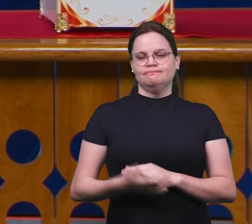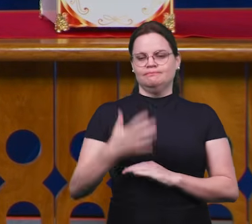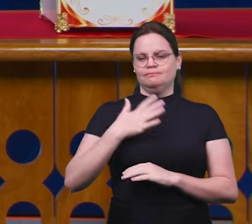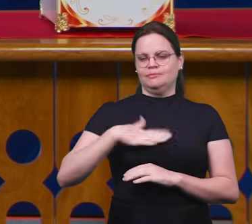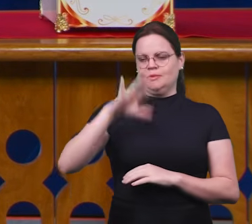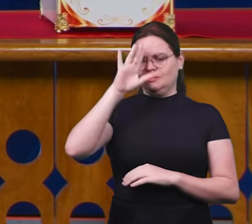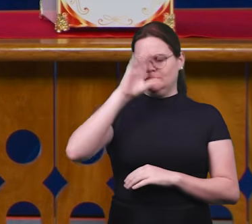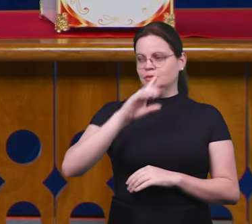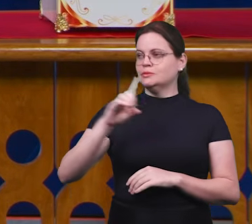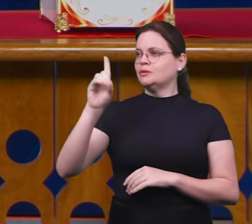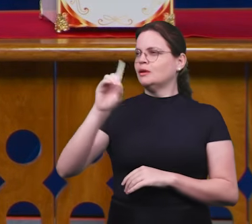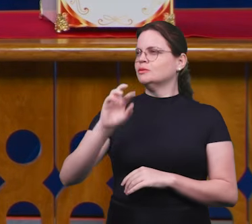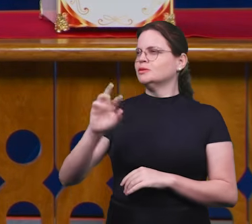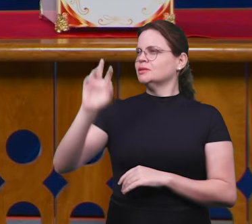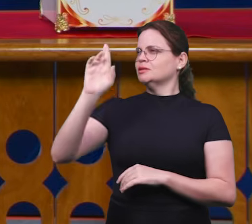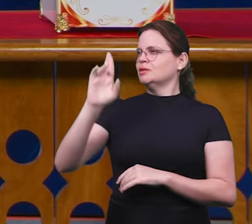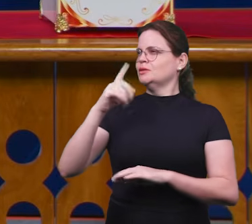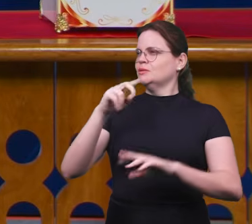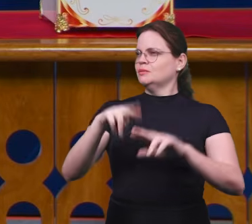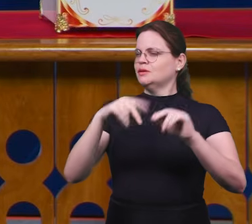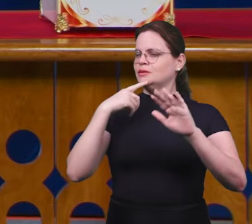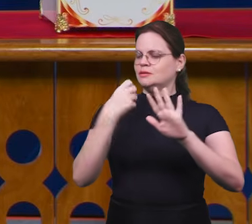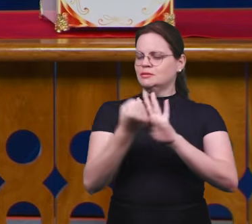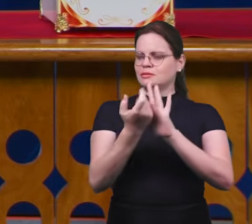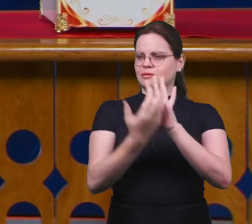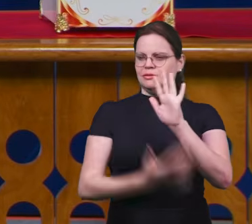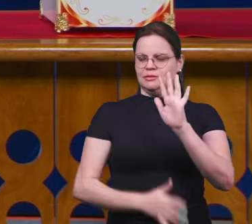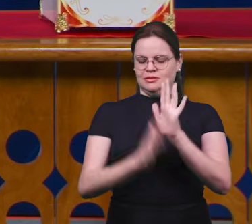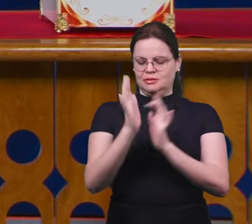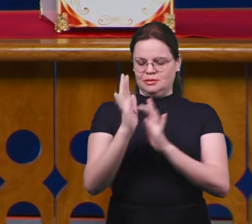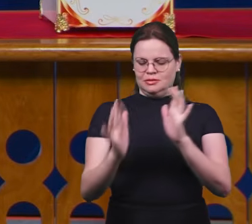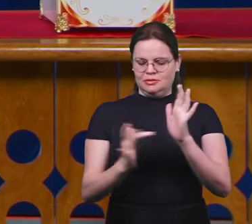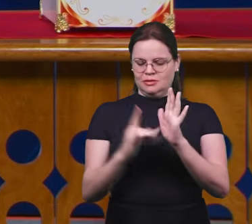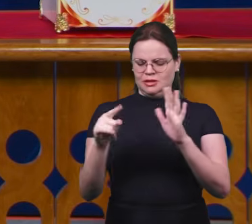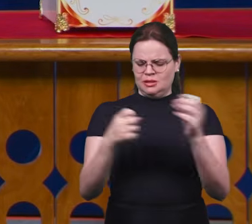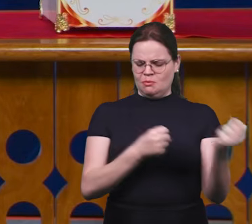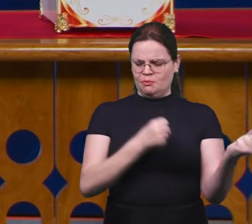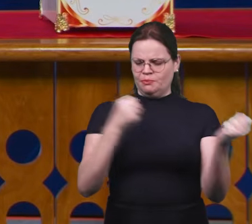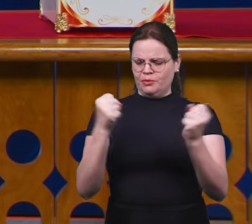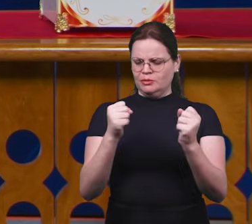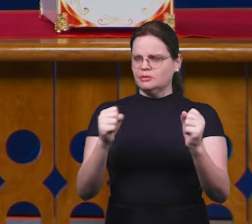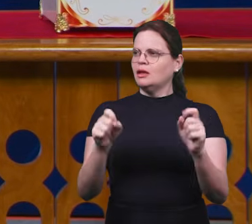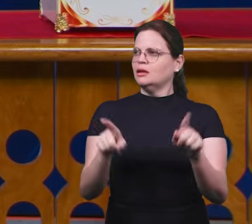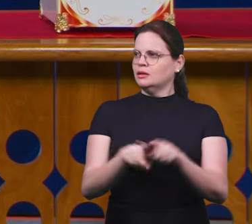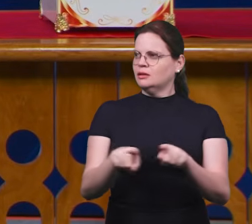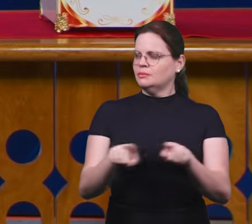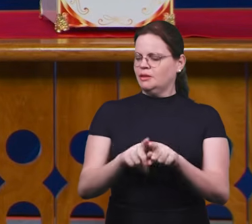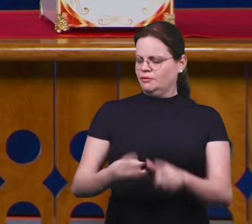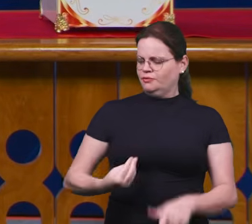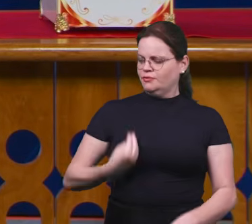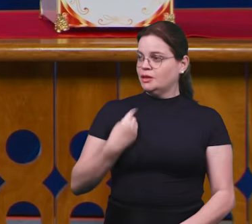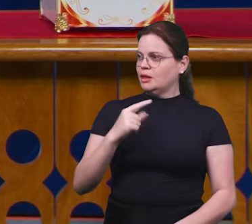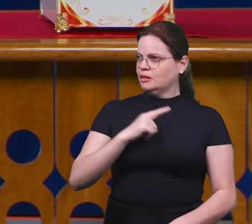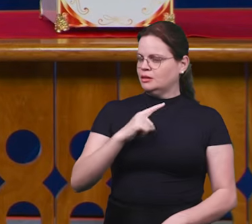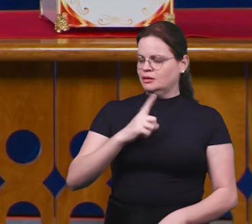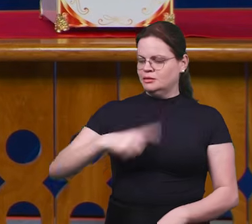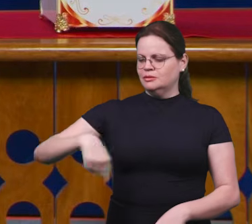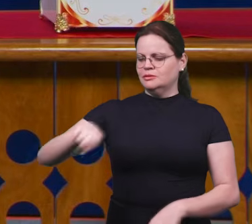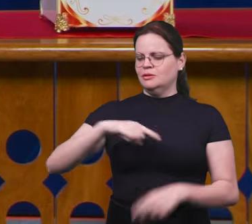Senhor Deus, nós clamamos pelo poder, pela vida que há no sangue do Teu Filho